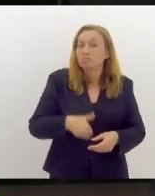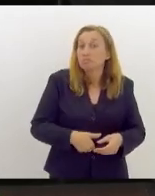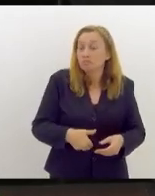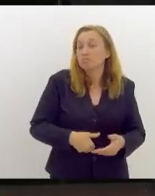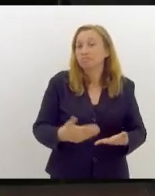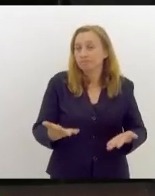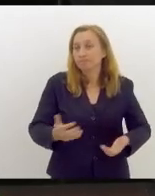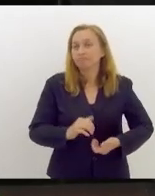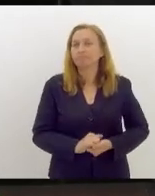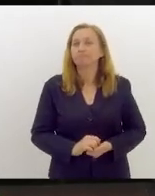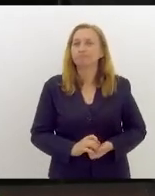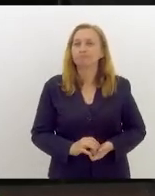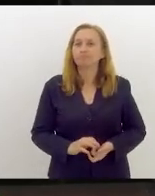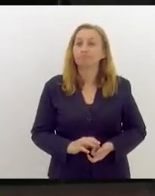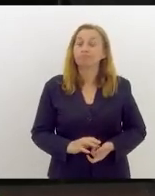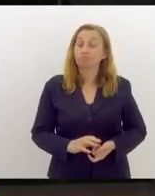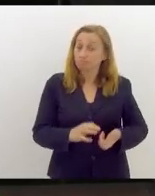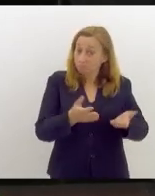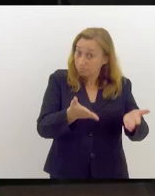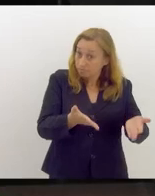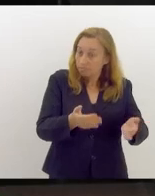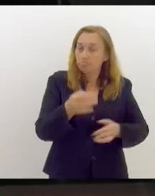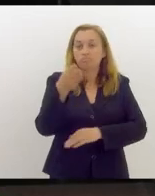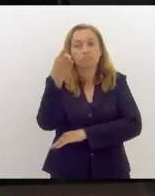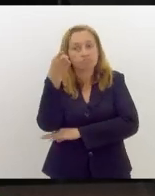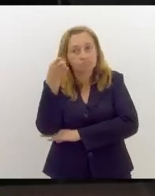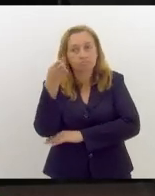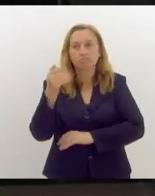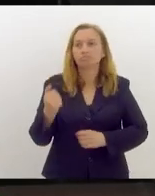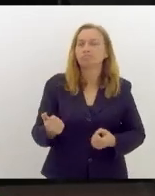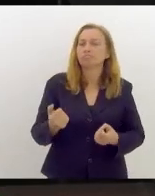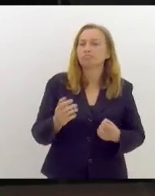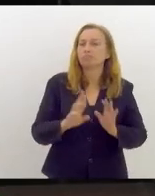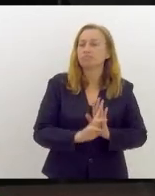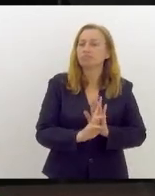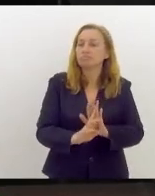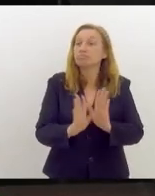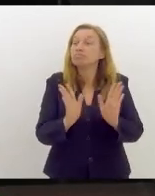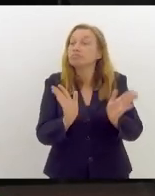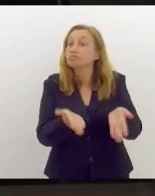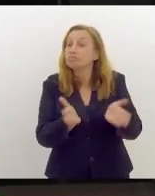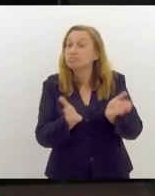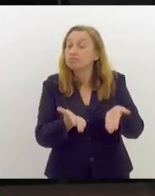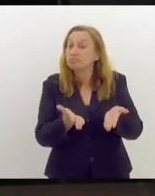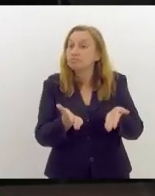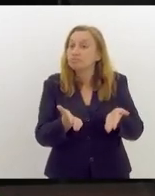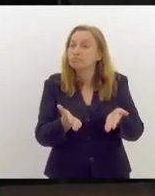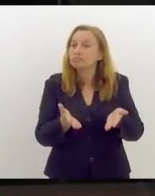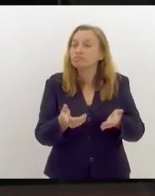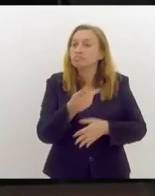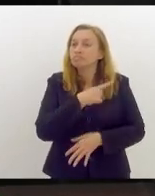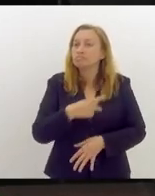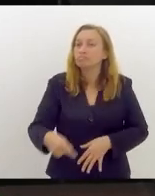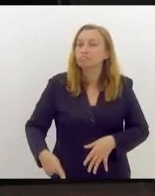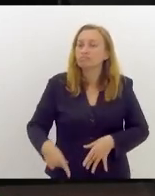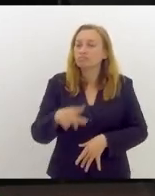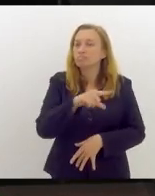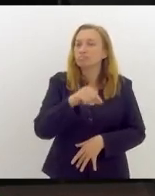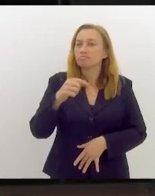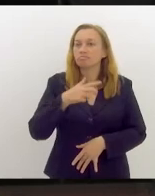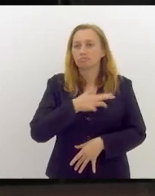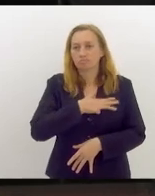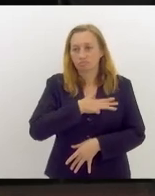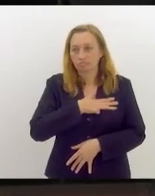fome Essa é a bandeira que representa hoje o presidente eleito Luiz